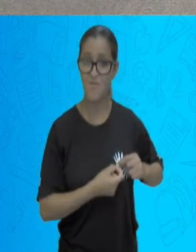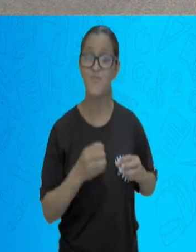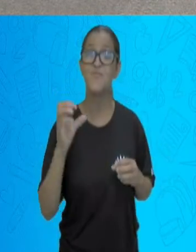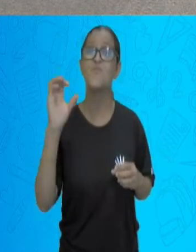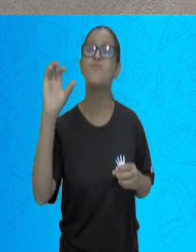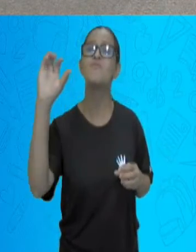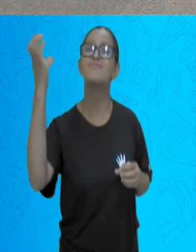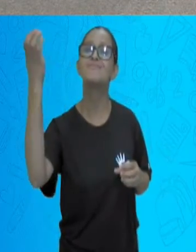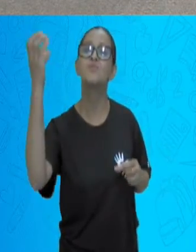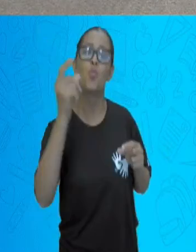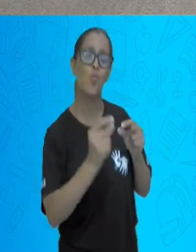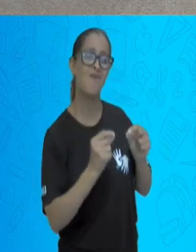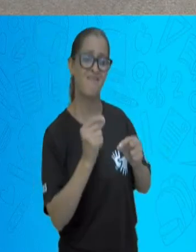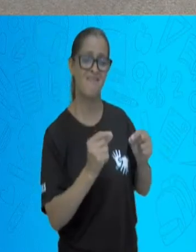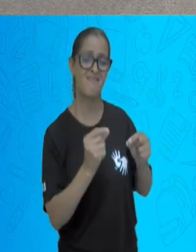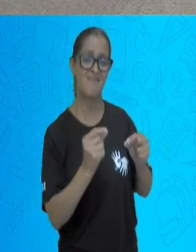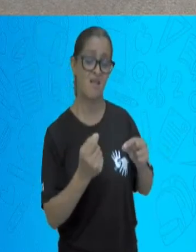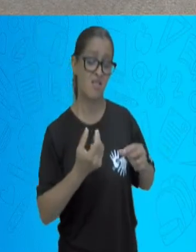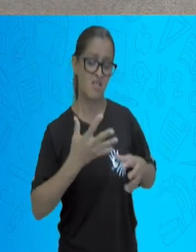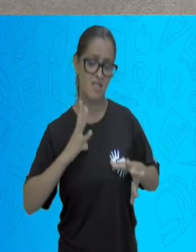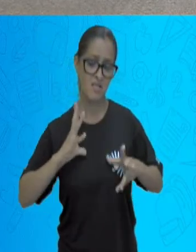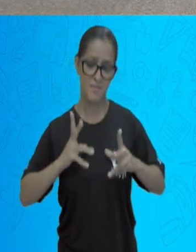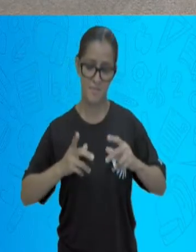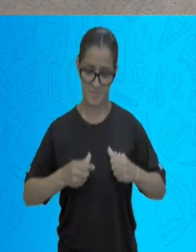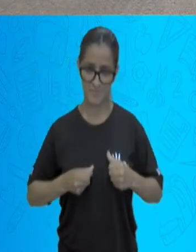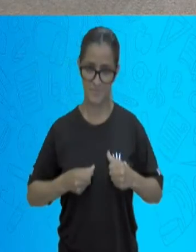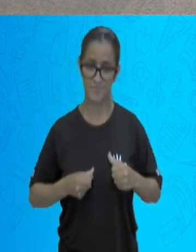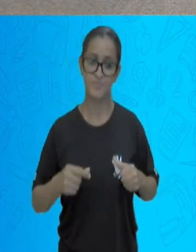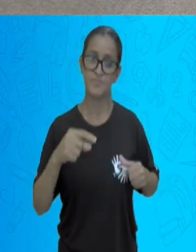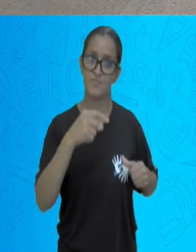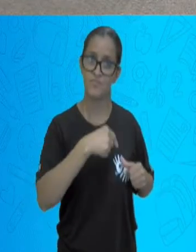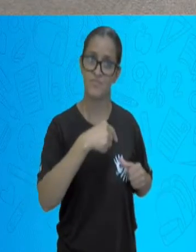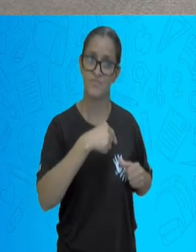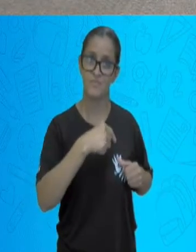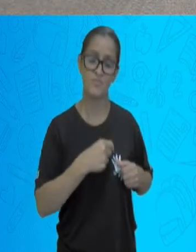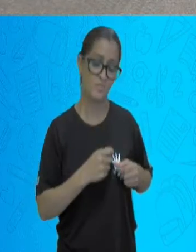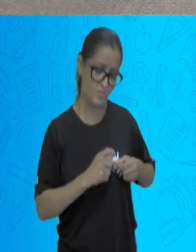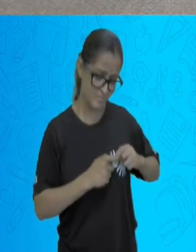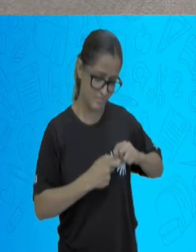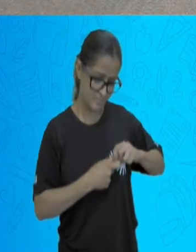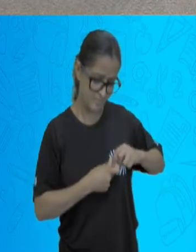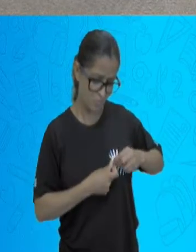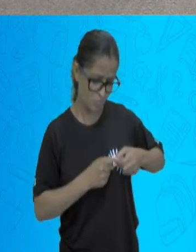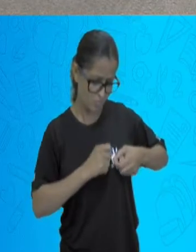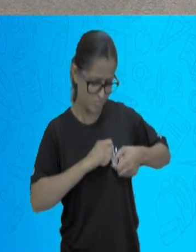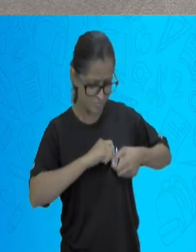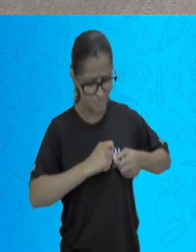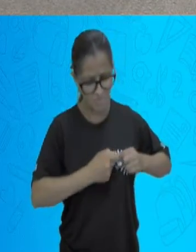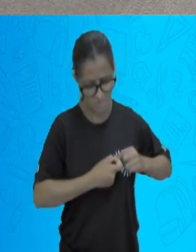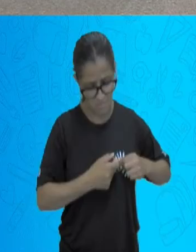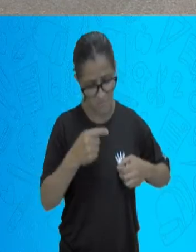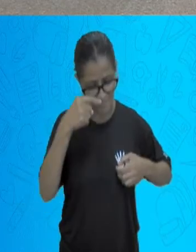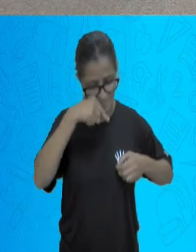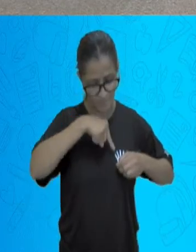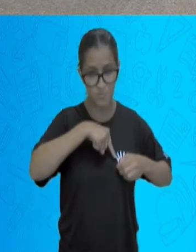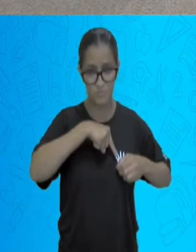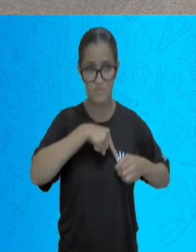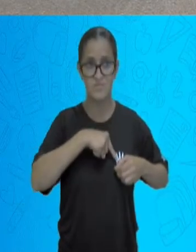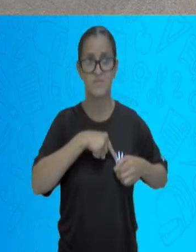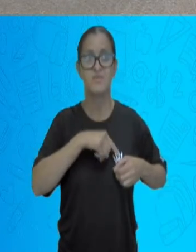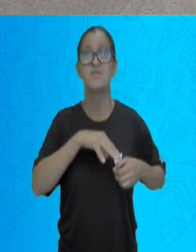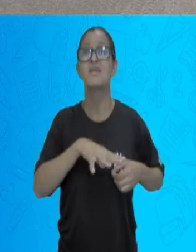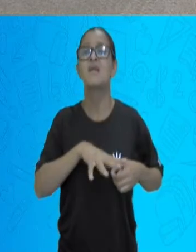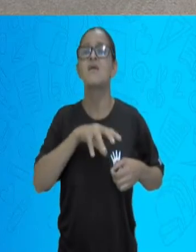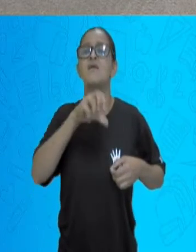nosso corpo. Então, todo esse processo acontece dentro dos alvéolos pulmonares. E ali o nosso ar